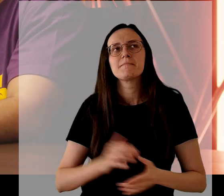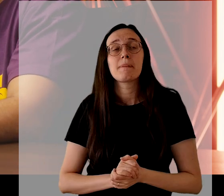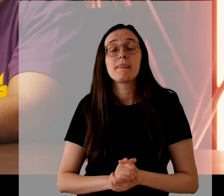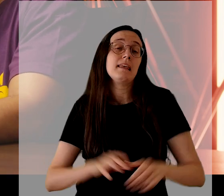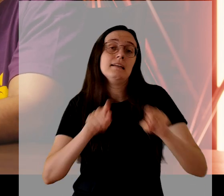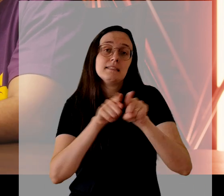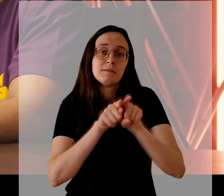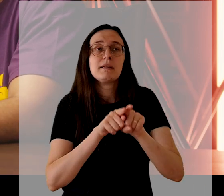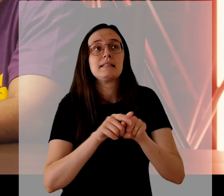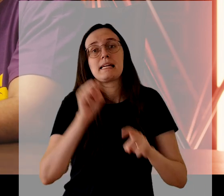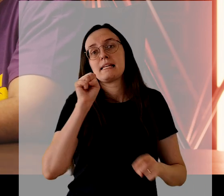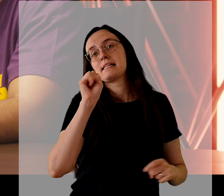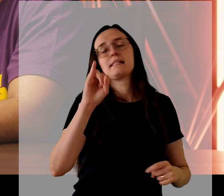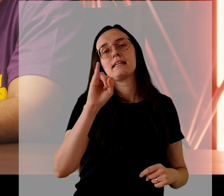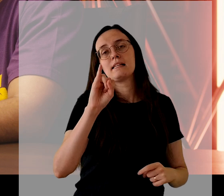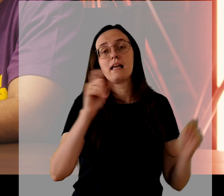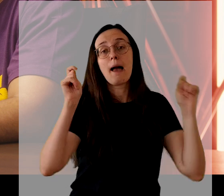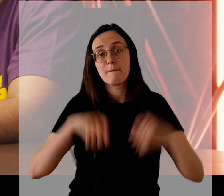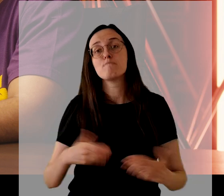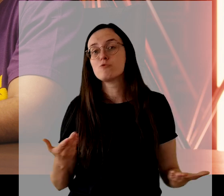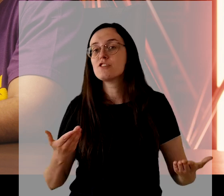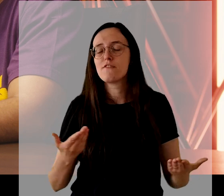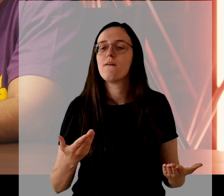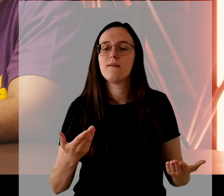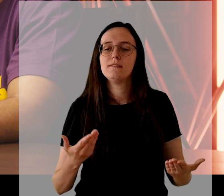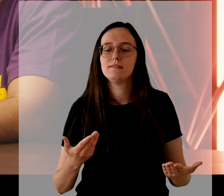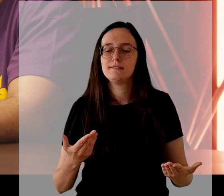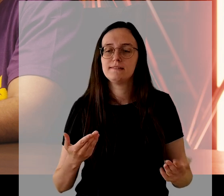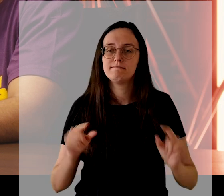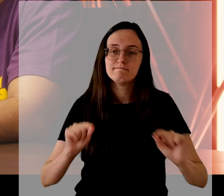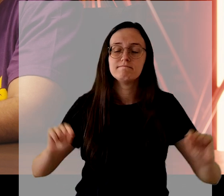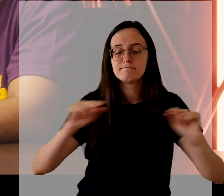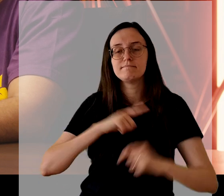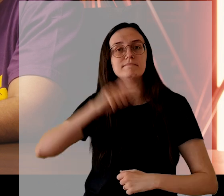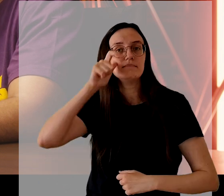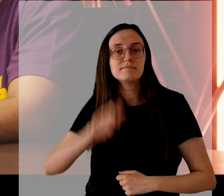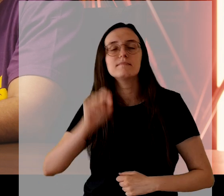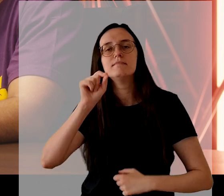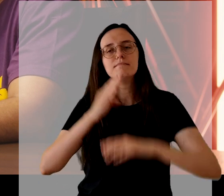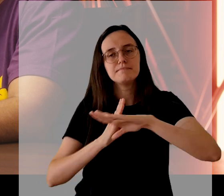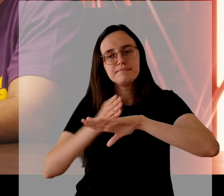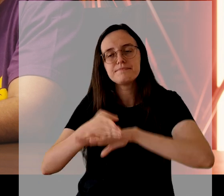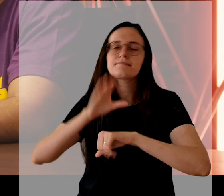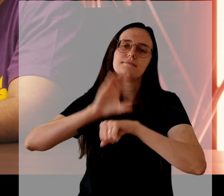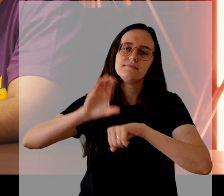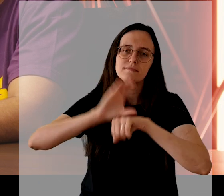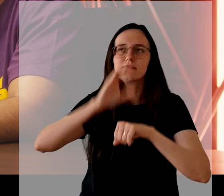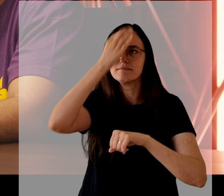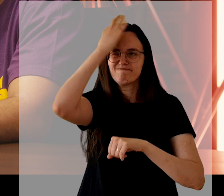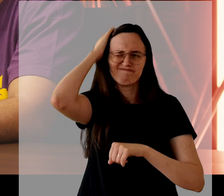E também, se for possível, né, para quem tem interesse, ingressar num curso